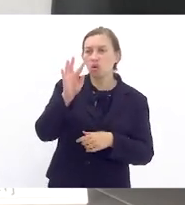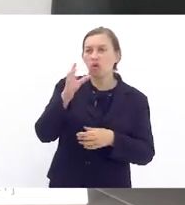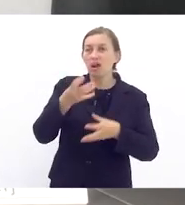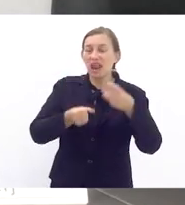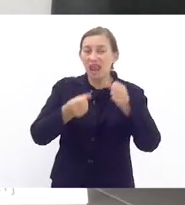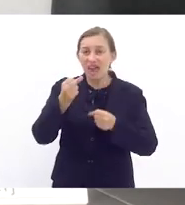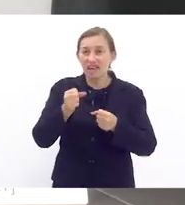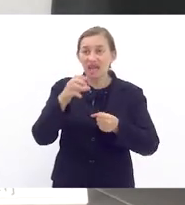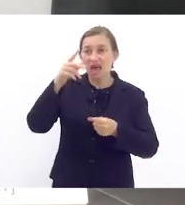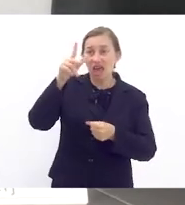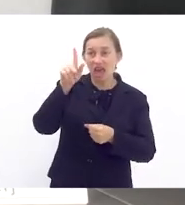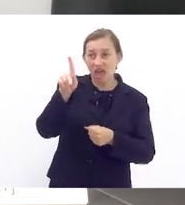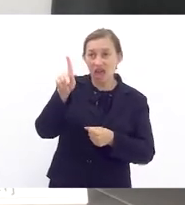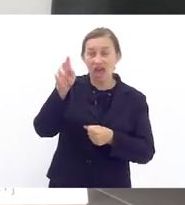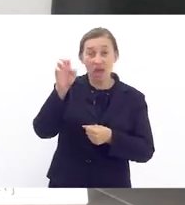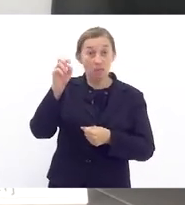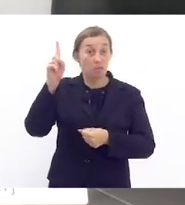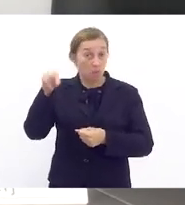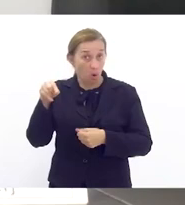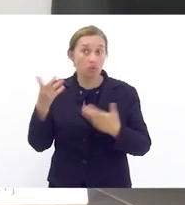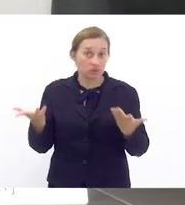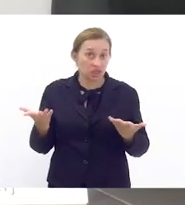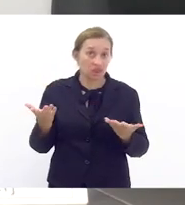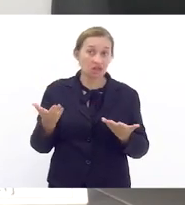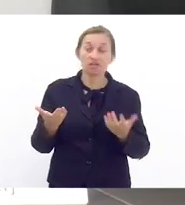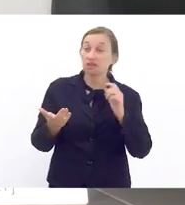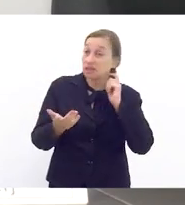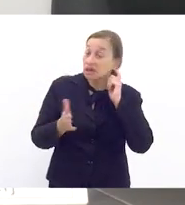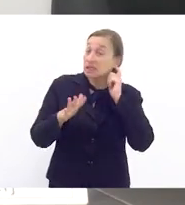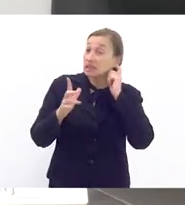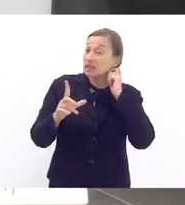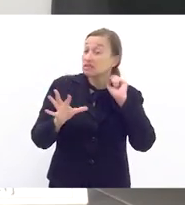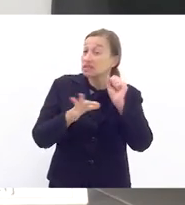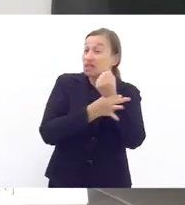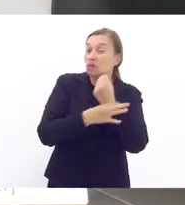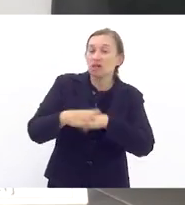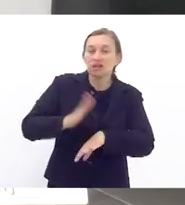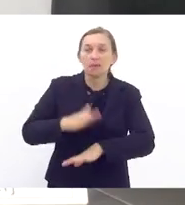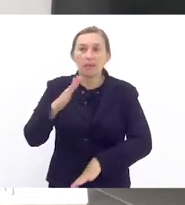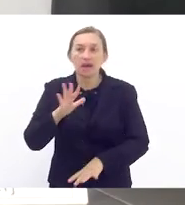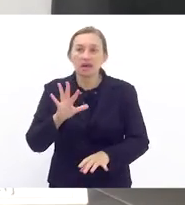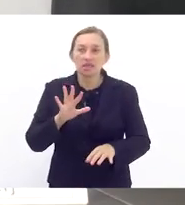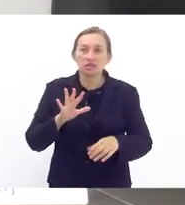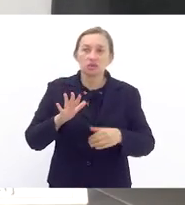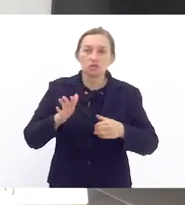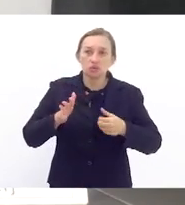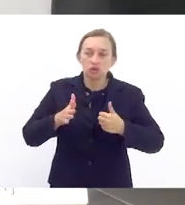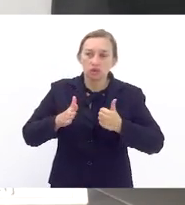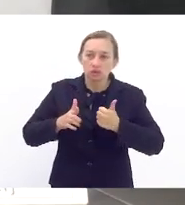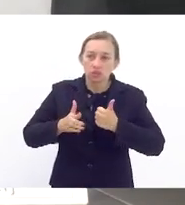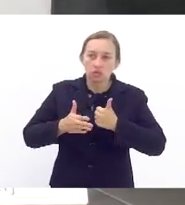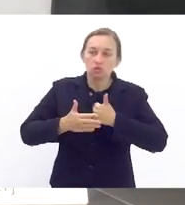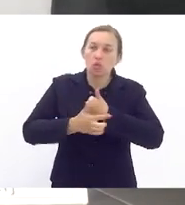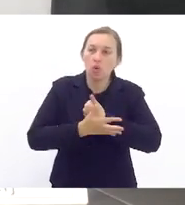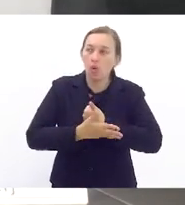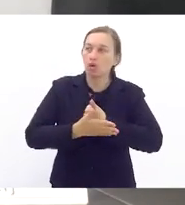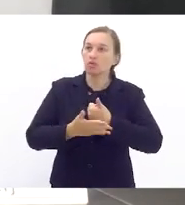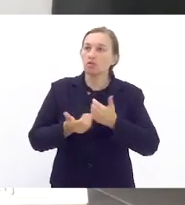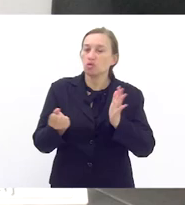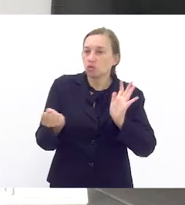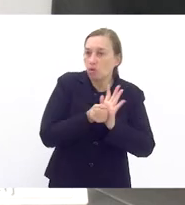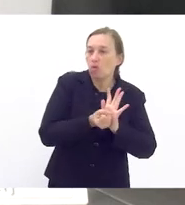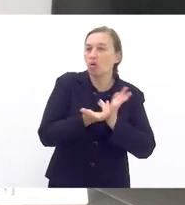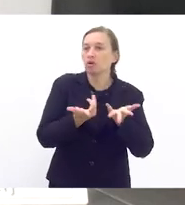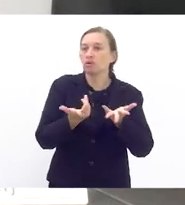subornar as empresas, chantagear as empresas. Então a gente precisa ter mais segurança nos lacres. O lacre tem que ser uma coisa que tem que